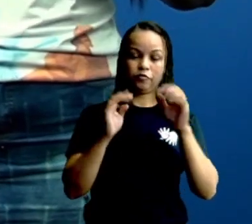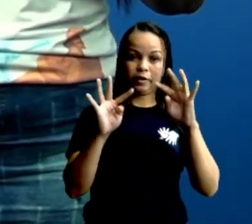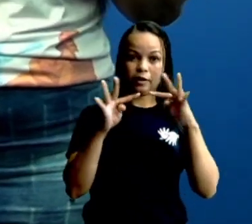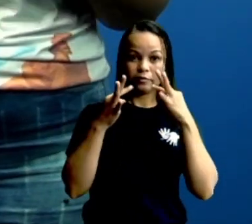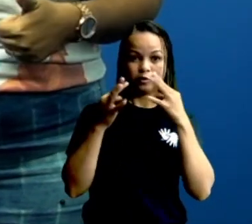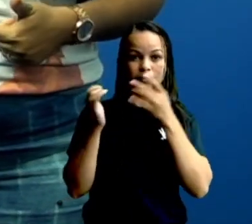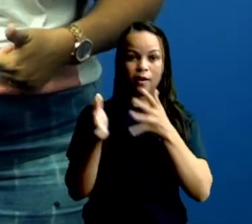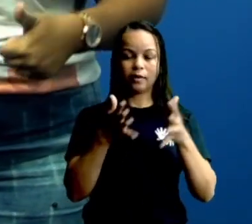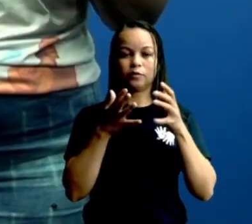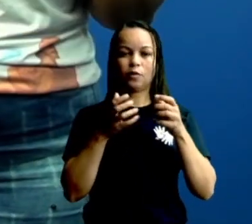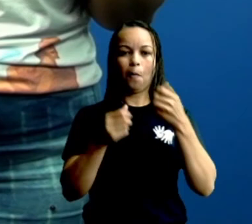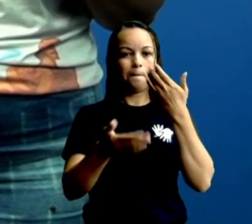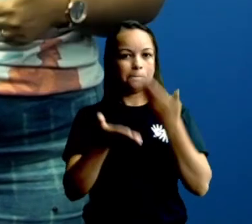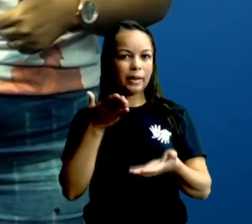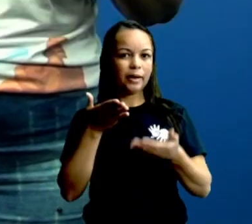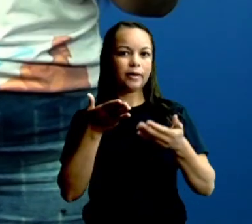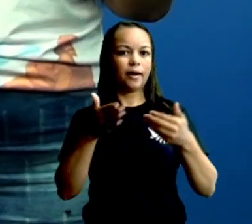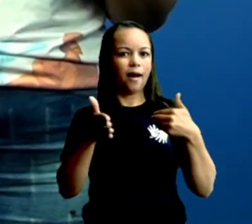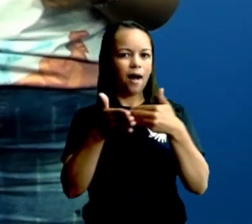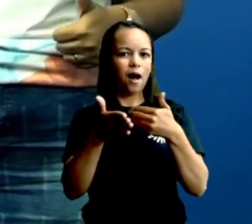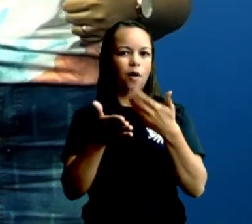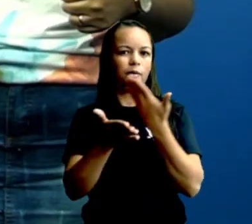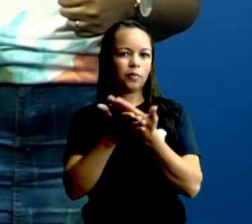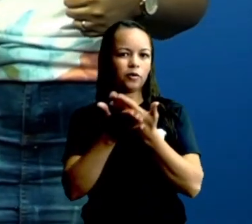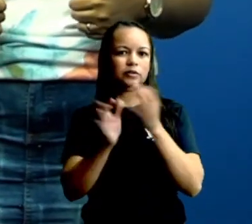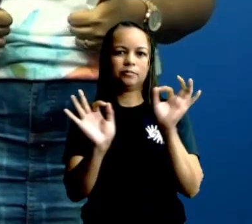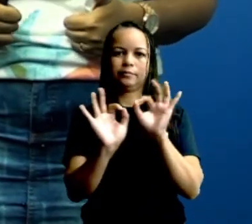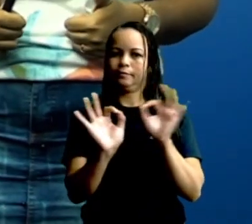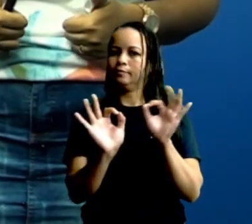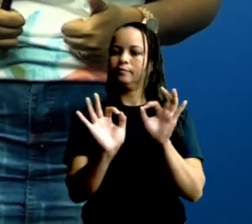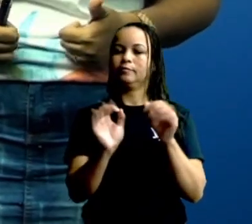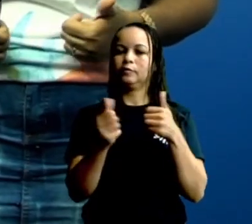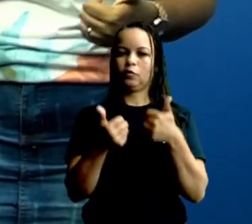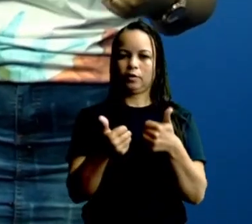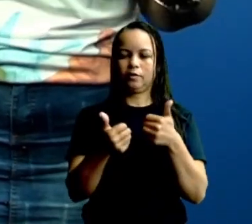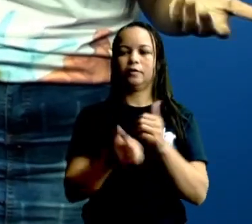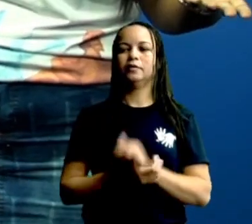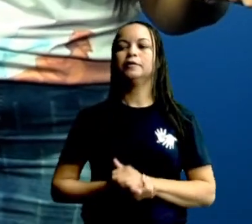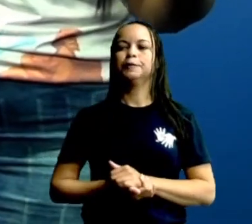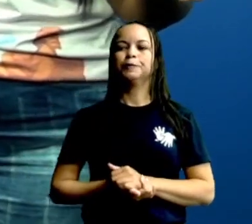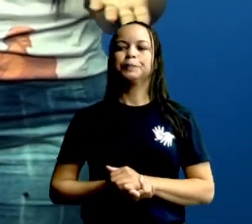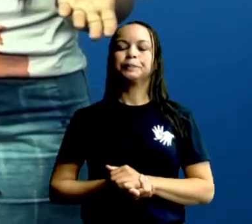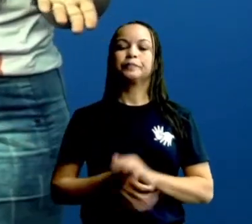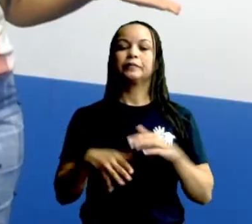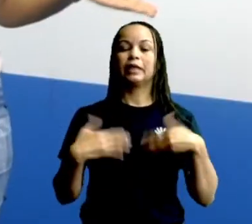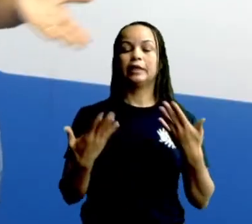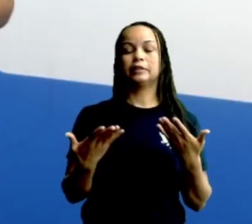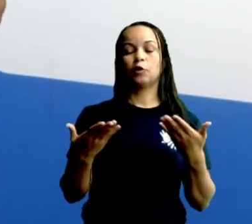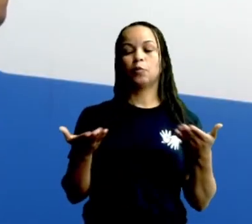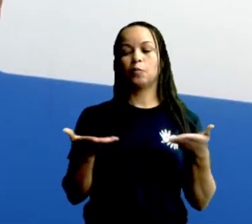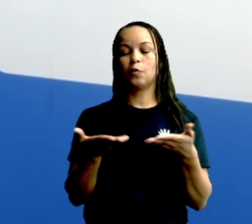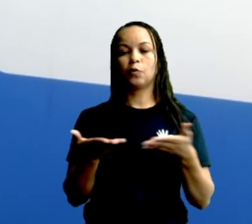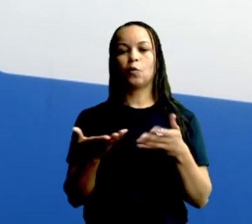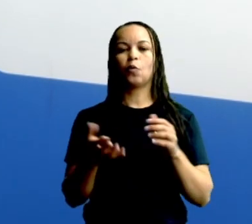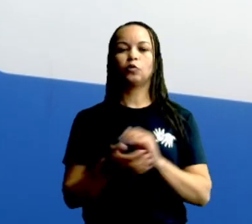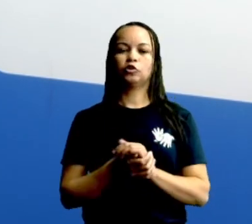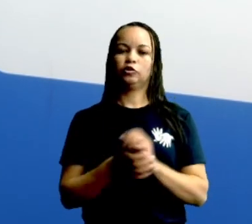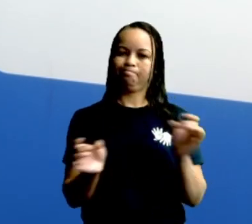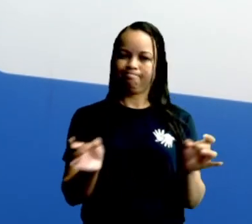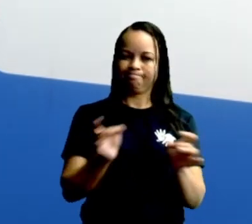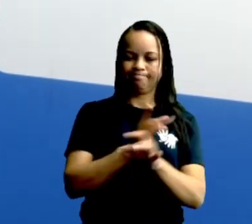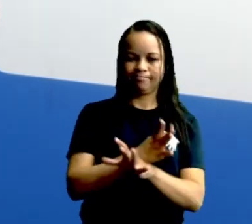bom? Não perca a próxima aula, ok, pessoal? Então, por hoje é